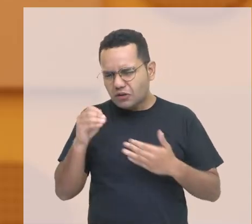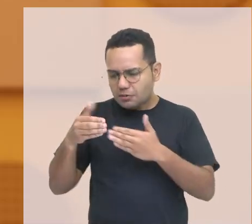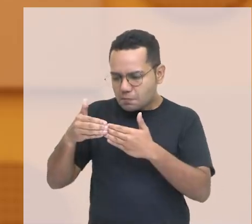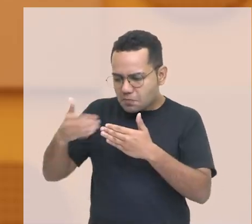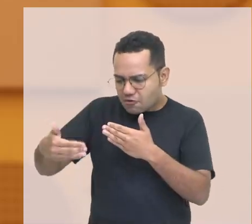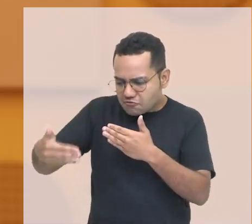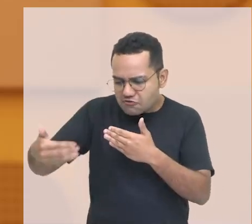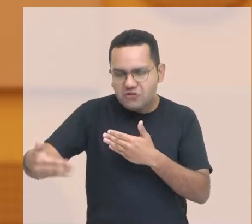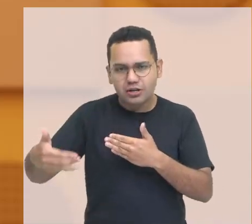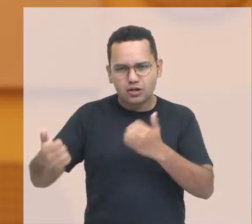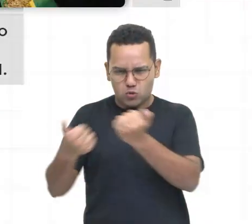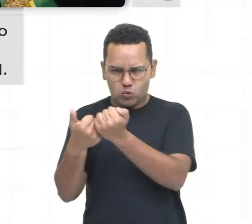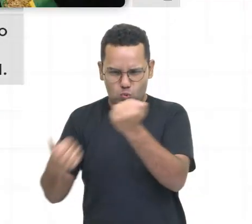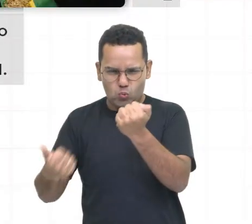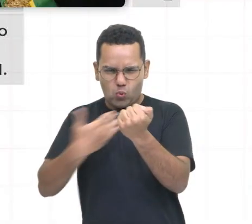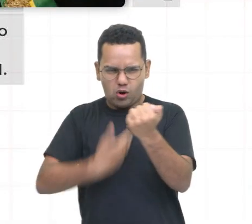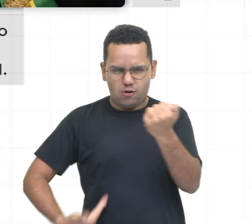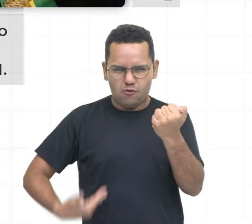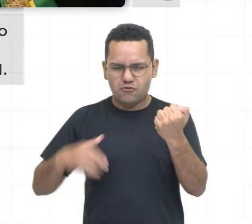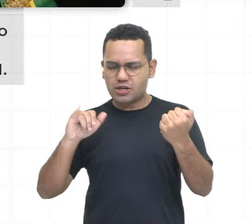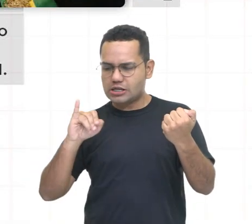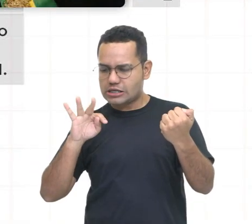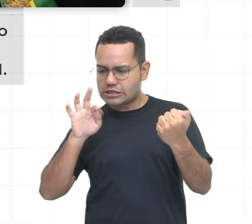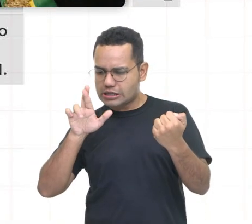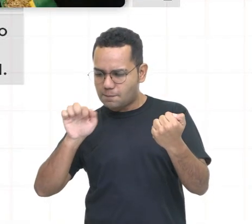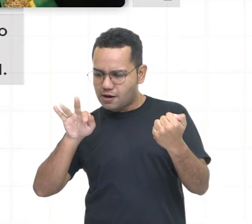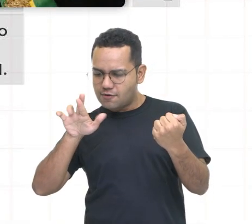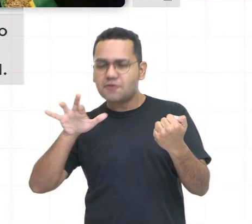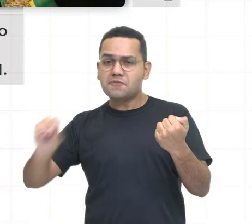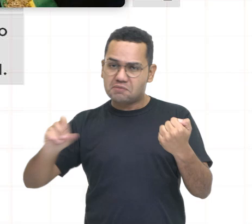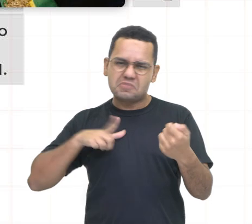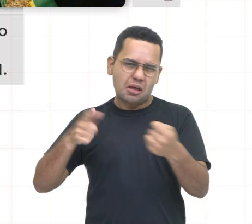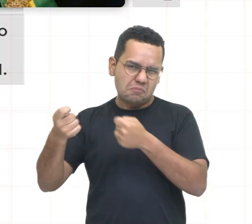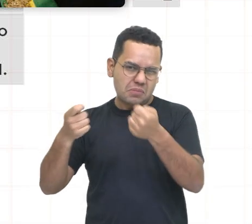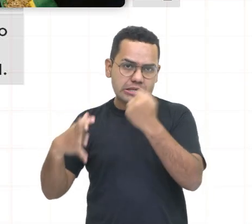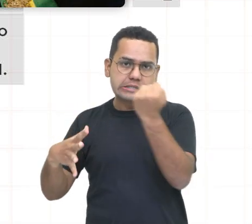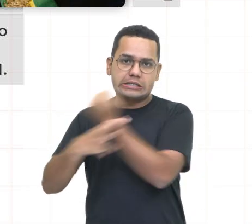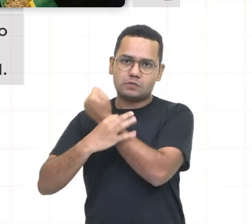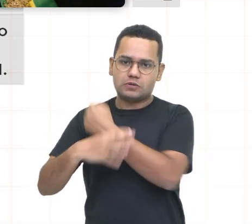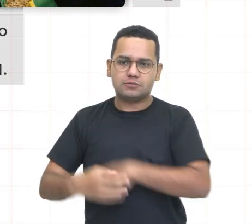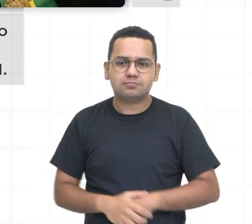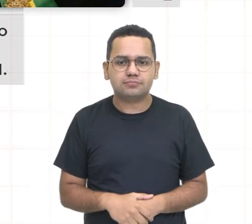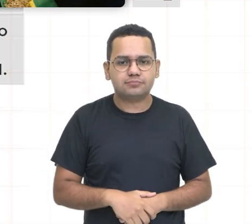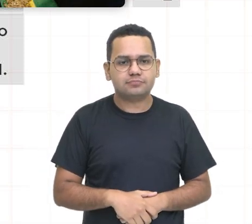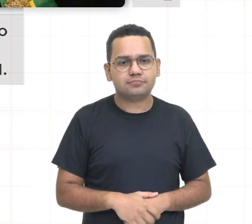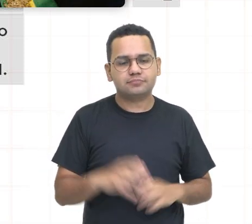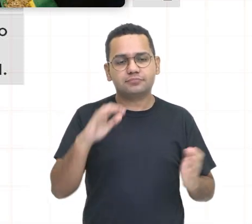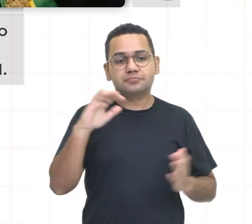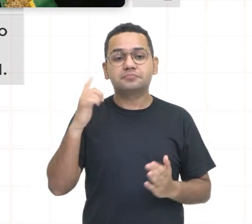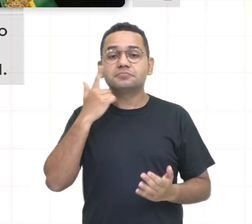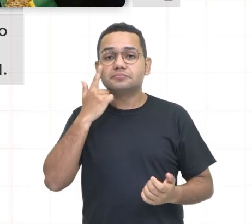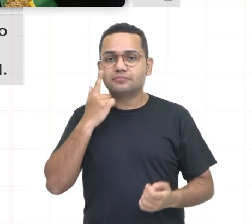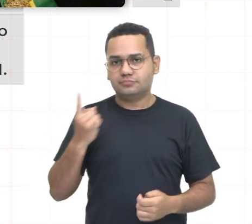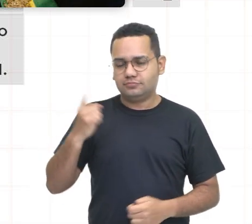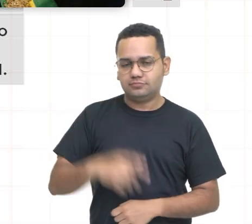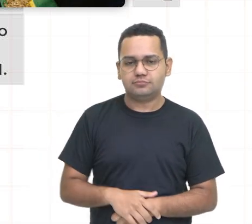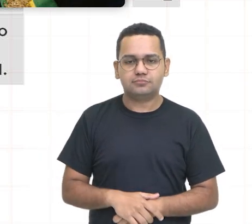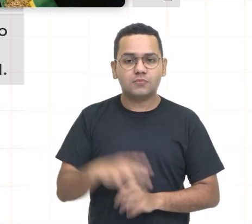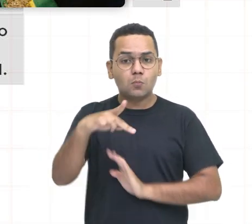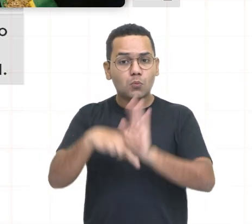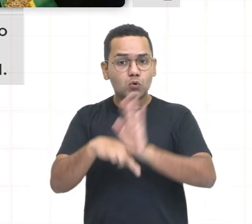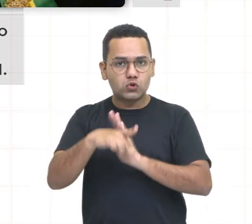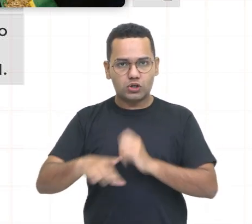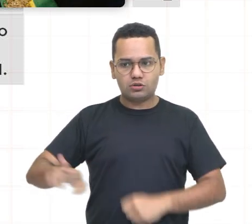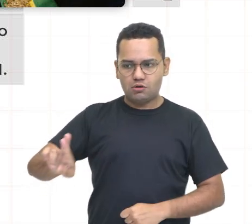do governo Itamar. Olha só, vamos às políticas econômicas, né? O Plano Real. Você tem um conjunto de medidas,